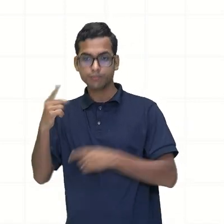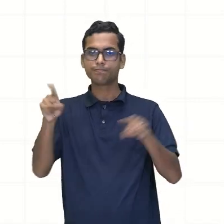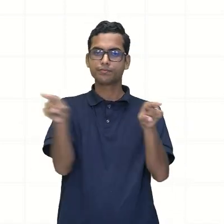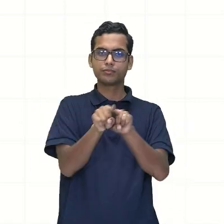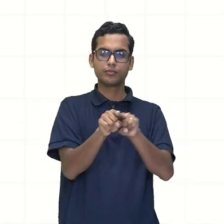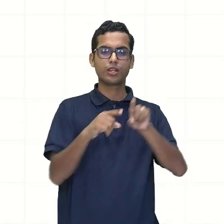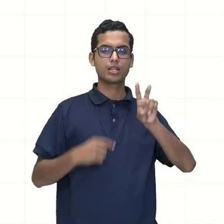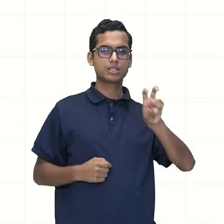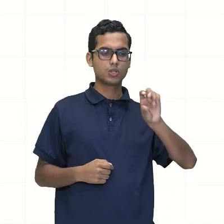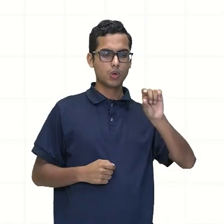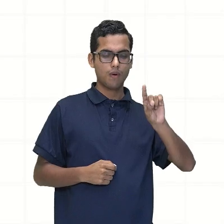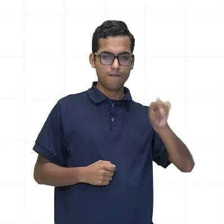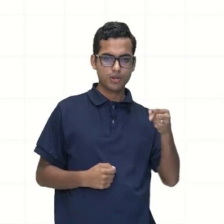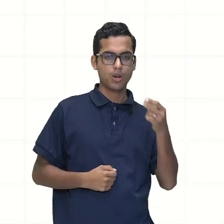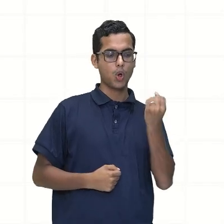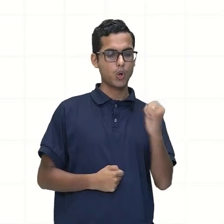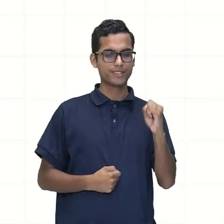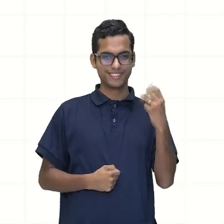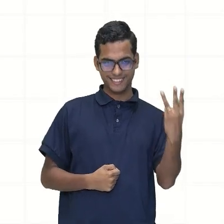ó,